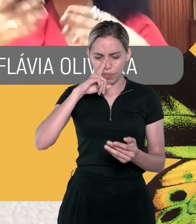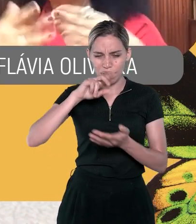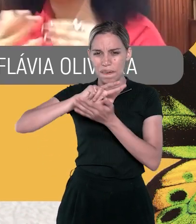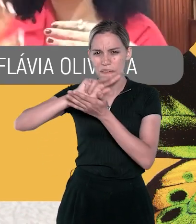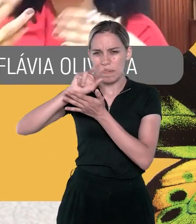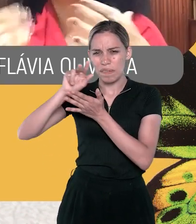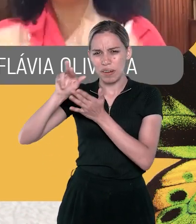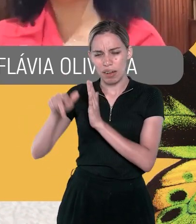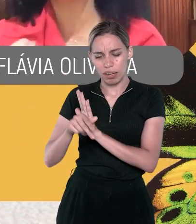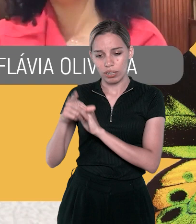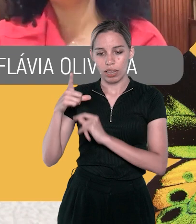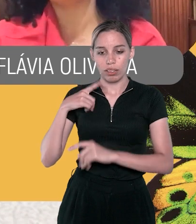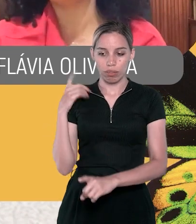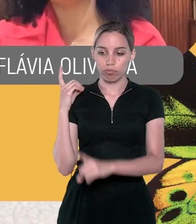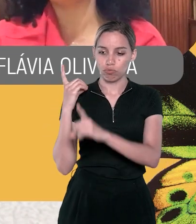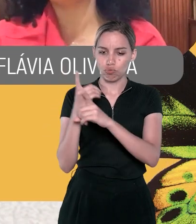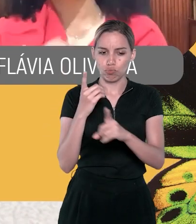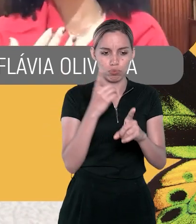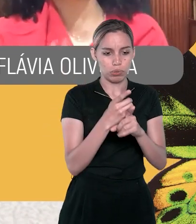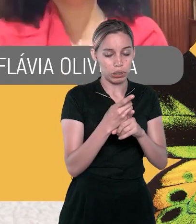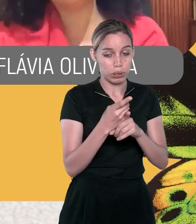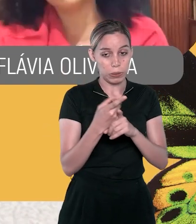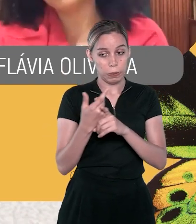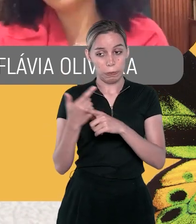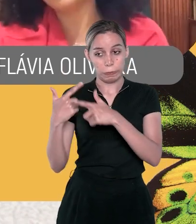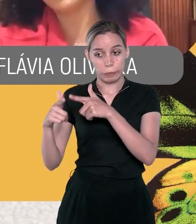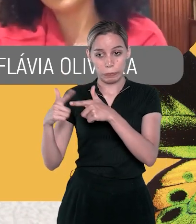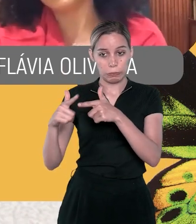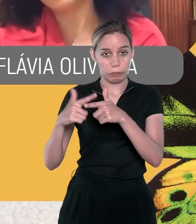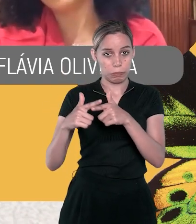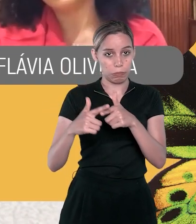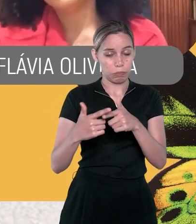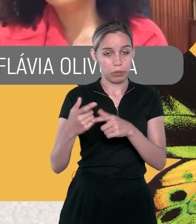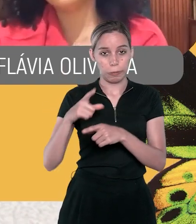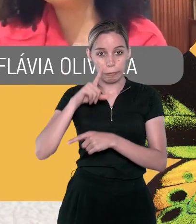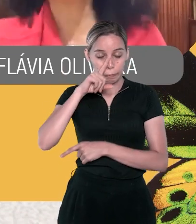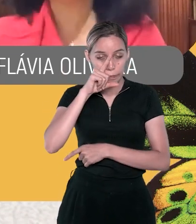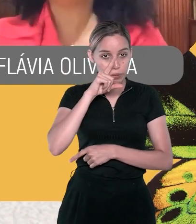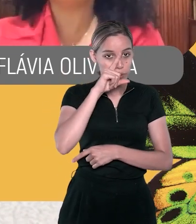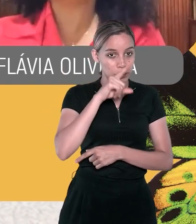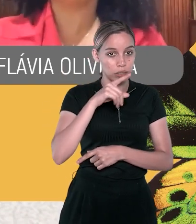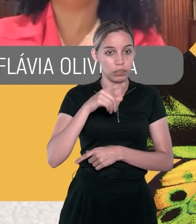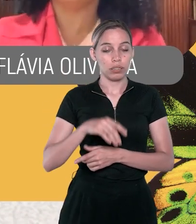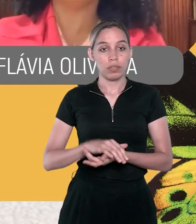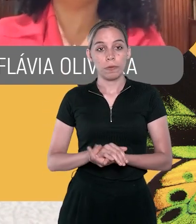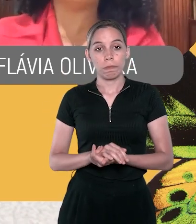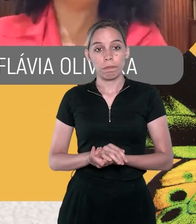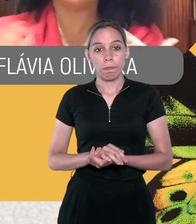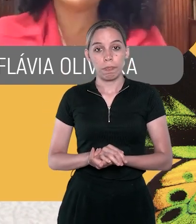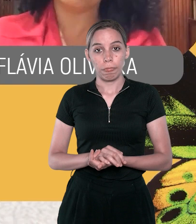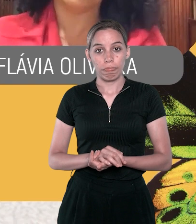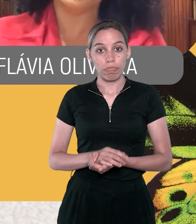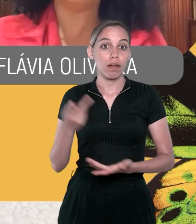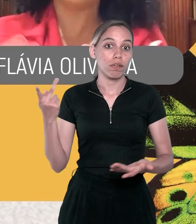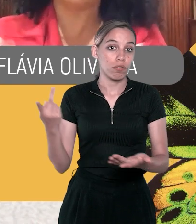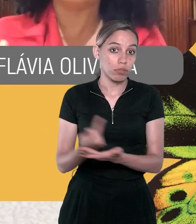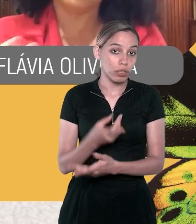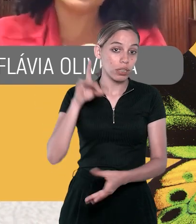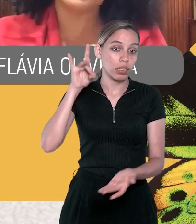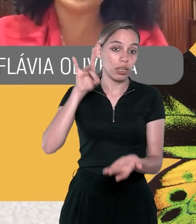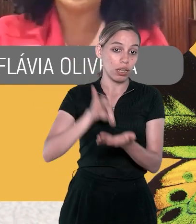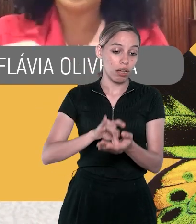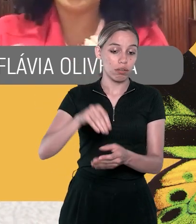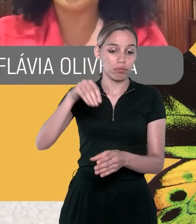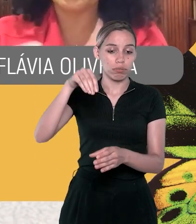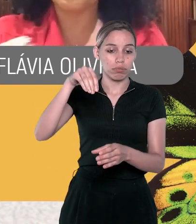Tem muitos encontros e muitos episódios extremamente violentos, né, que são dos nossos dias, da violência política